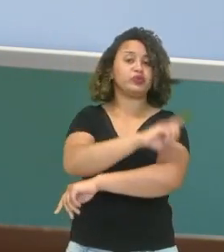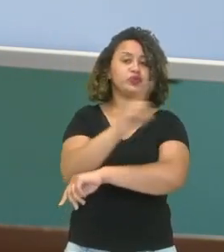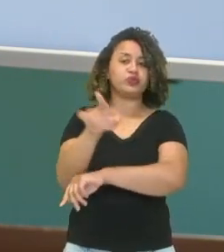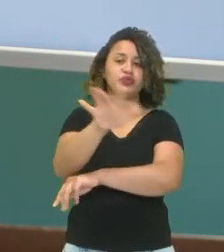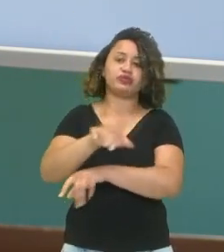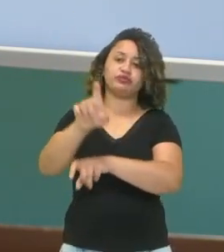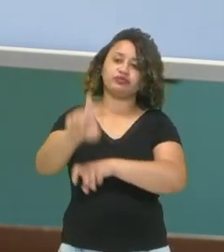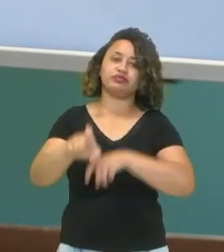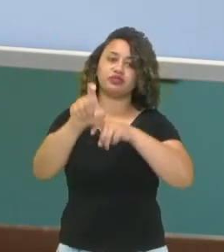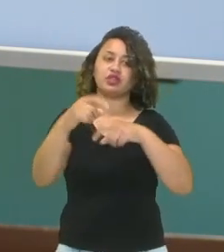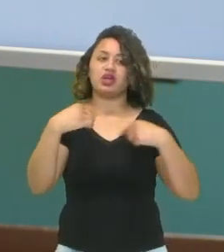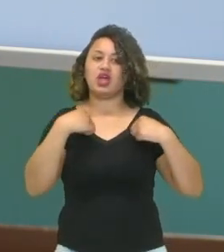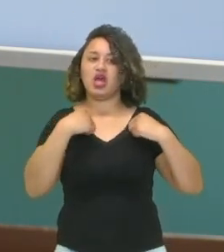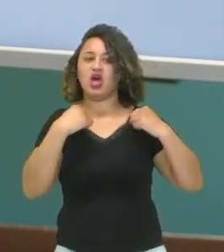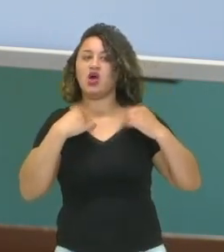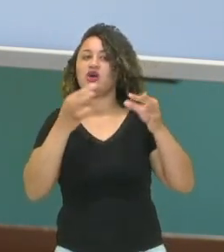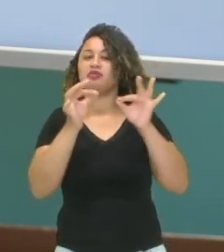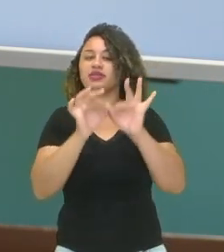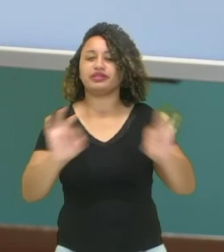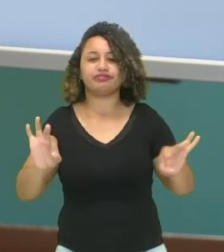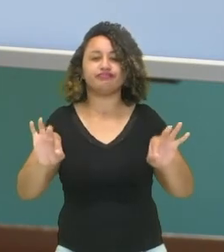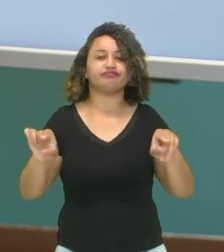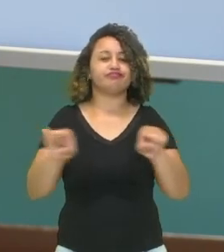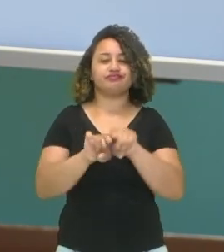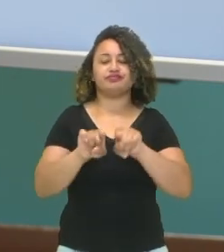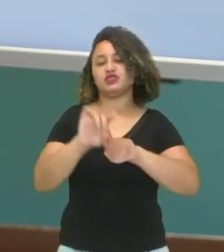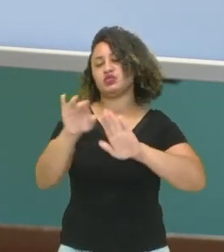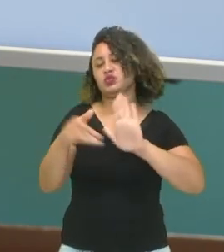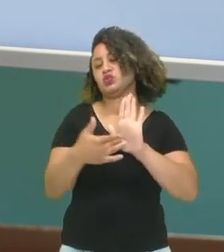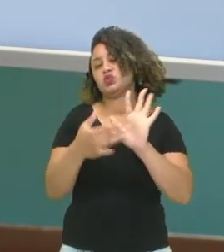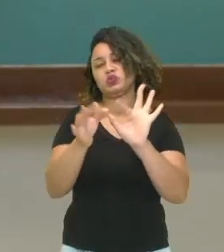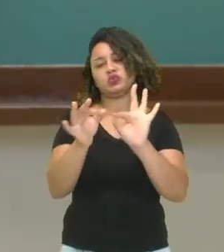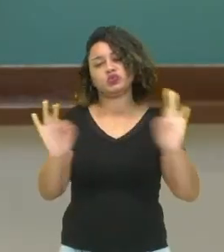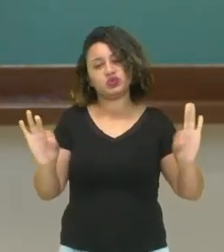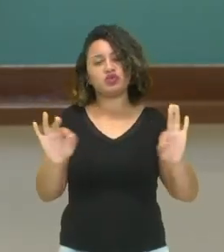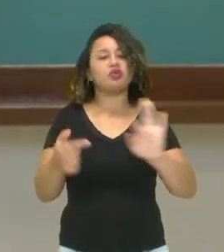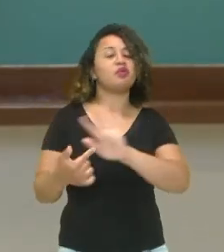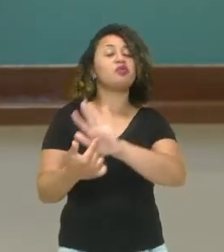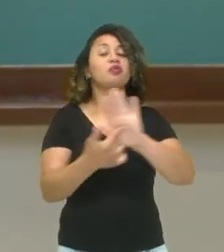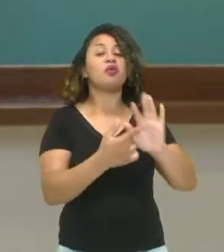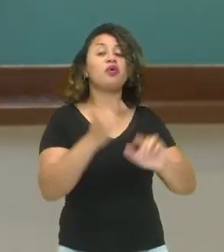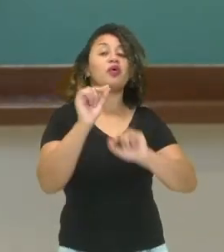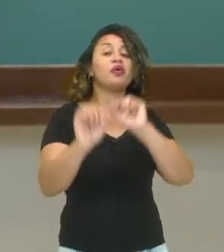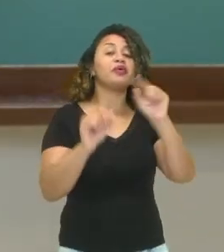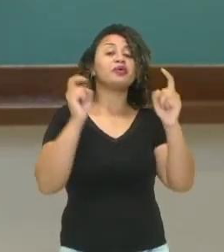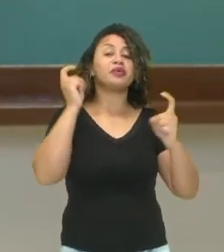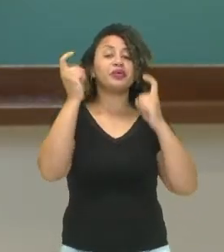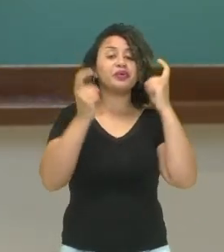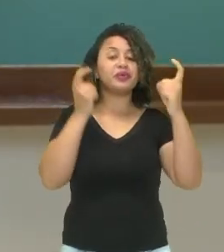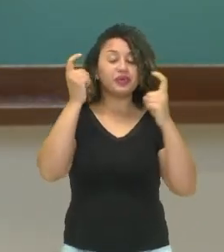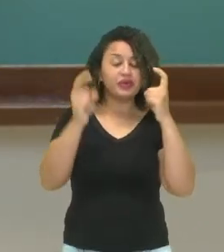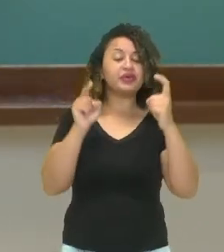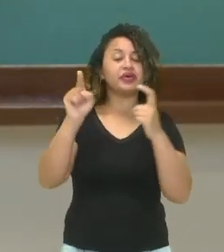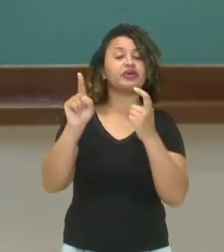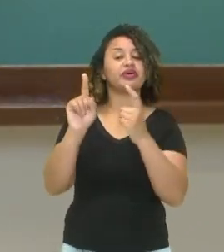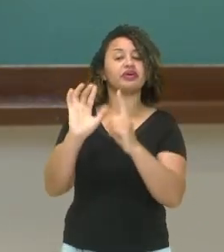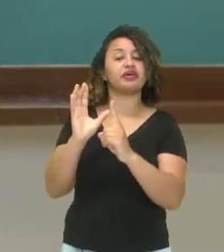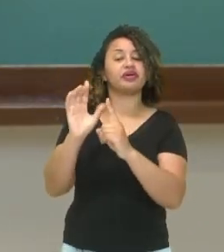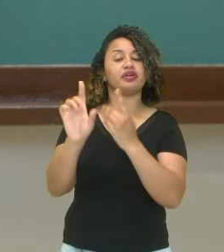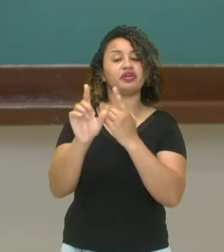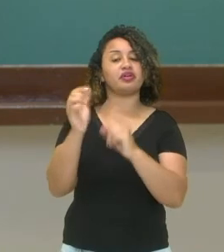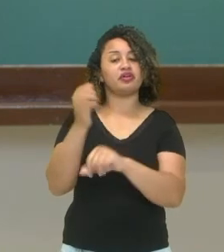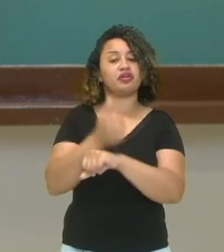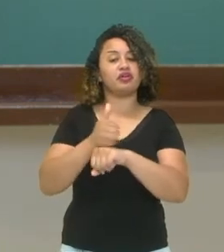as suas roupas maltrapilhas, toda a simplicidade. Então, a preocupação de Almeida Júnior de tratar